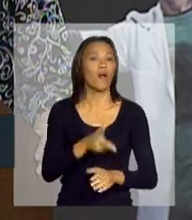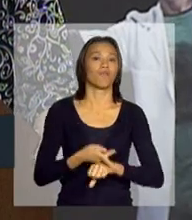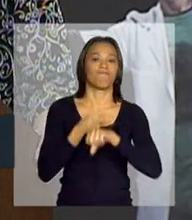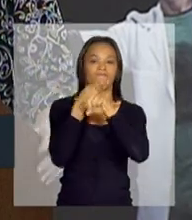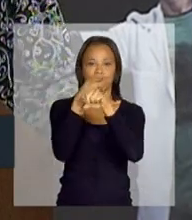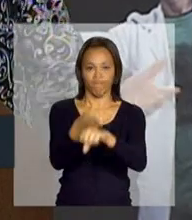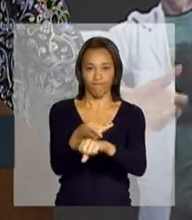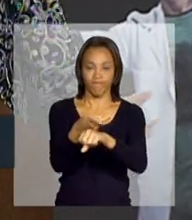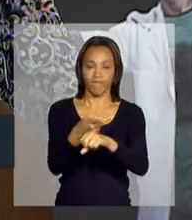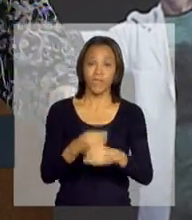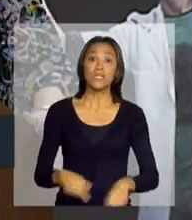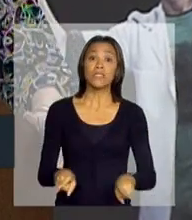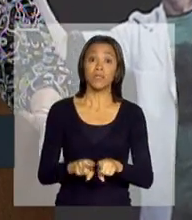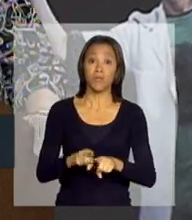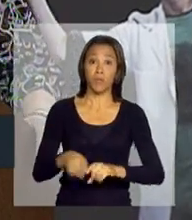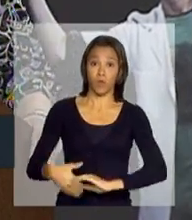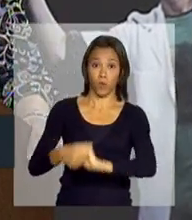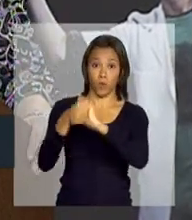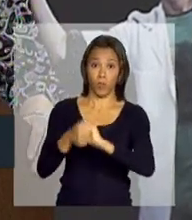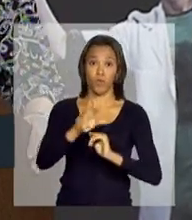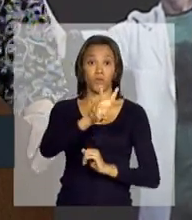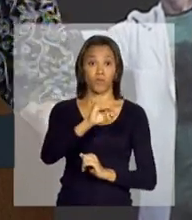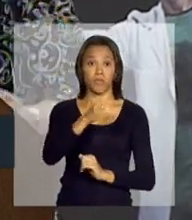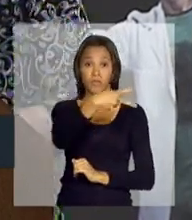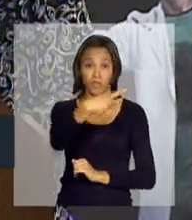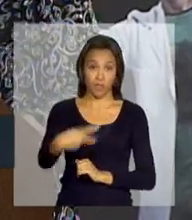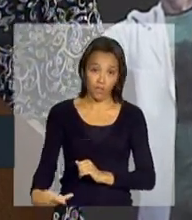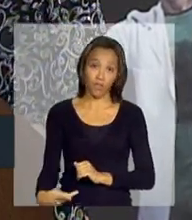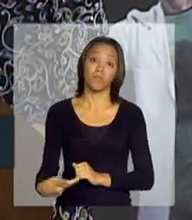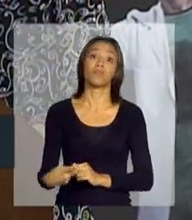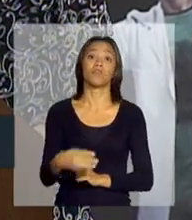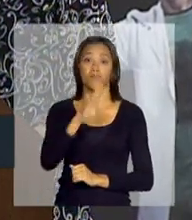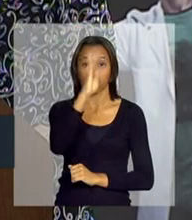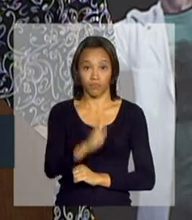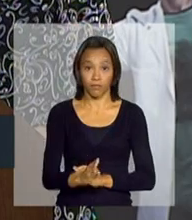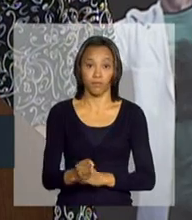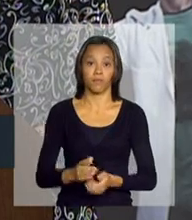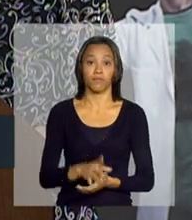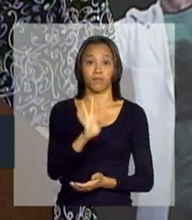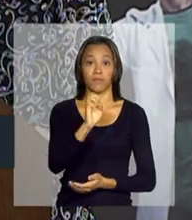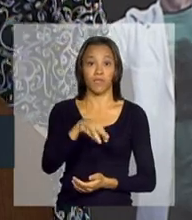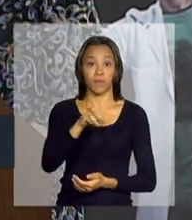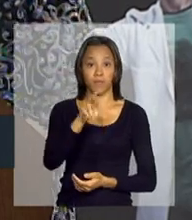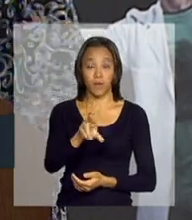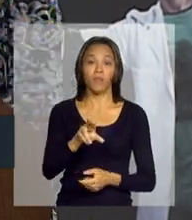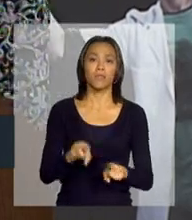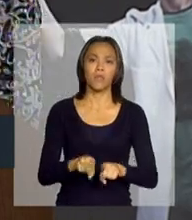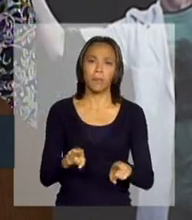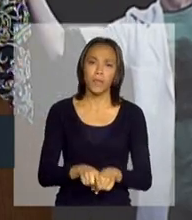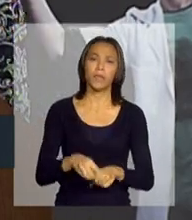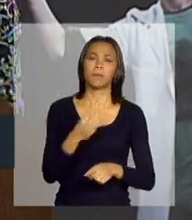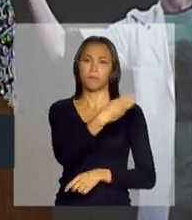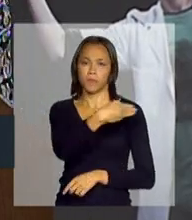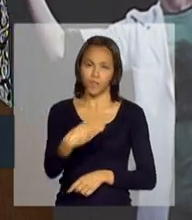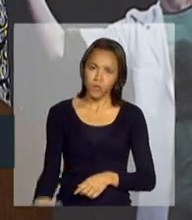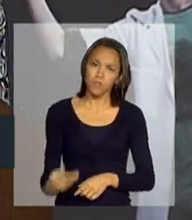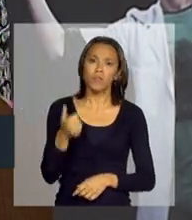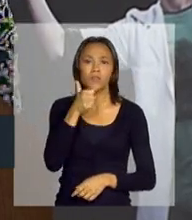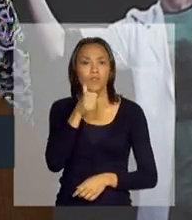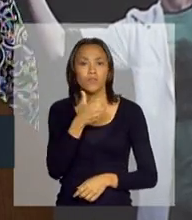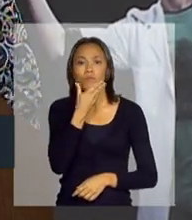prêmio cumprimentar o vice-presidente da República Michel Temer os senhores ministros e a